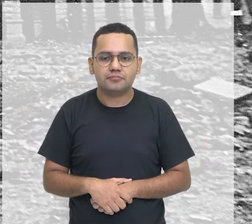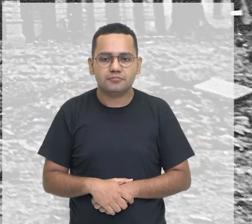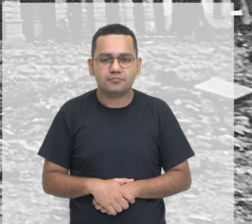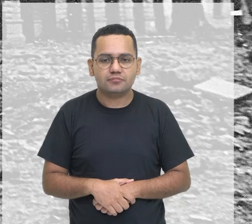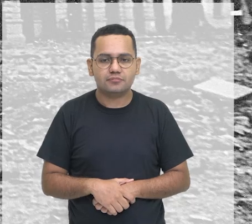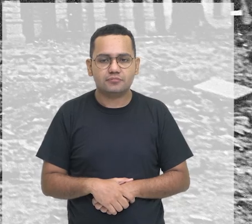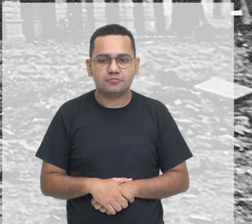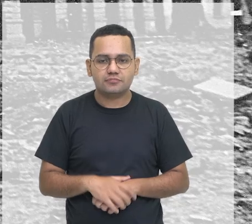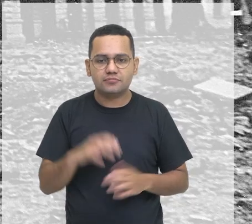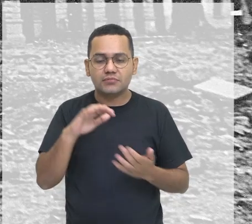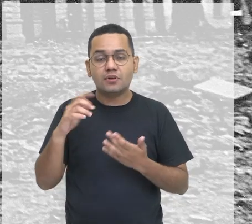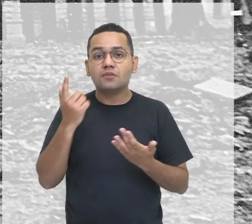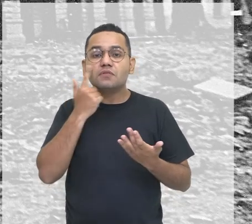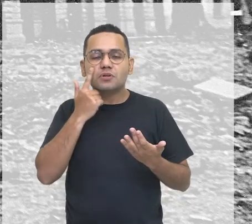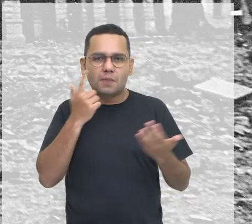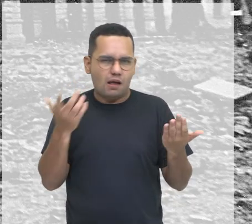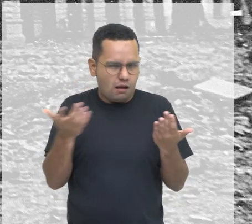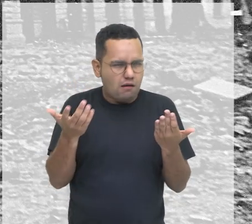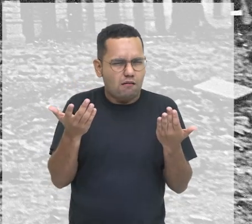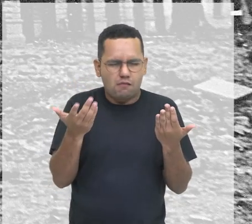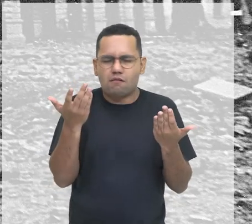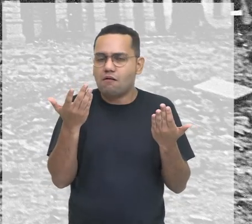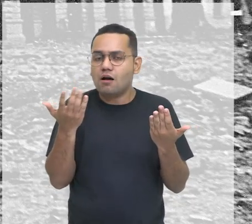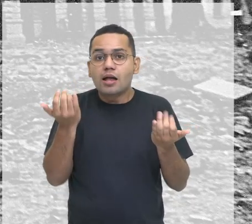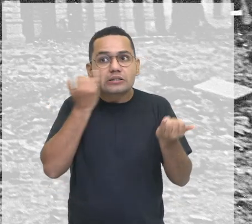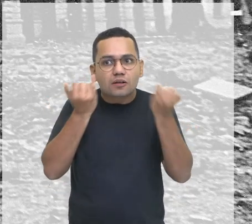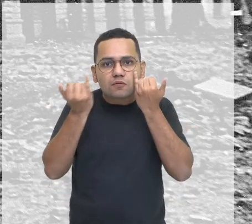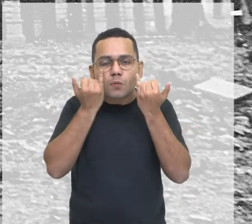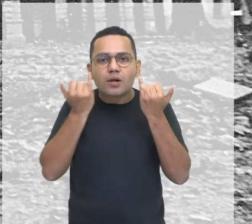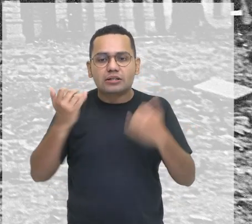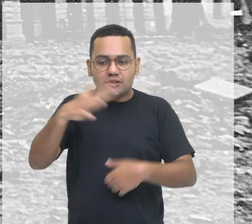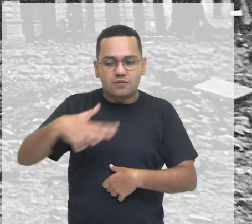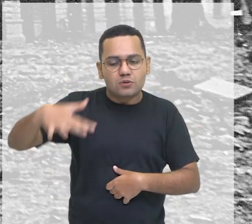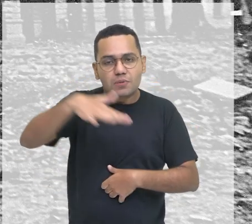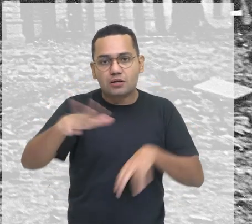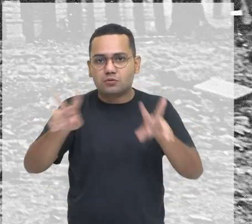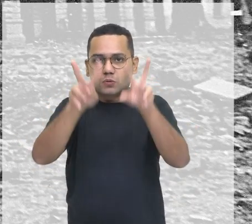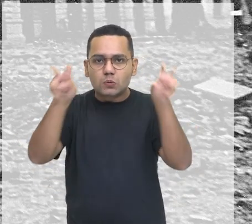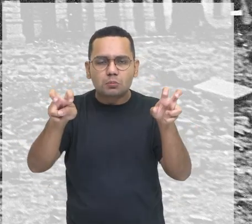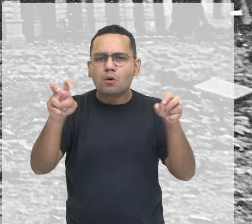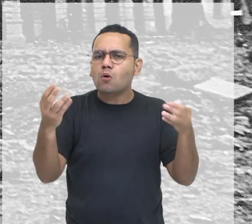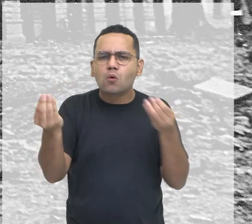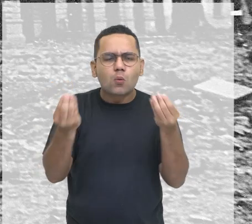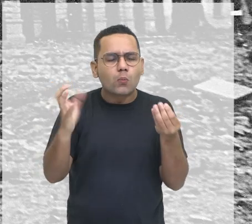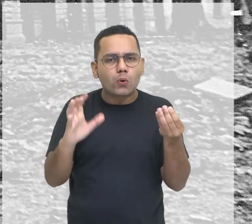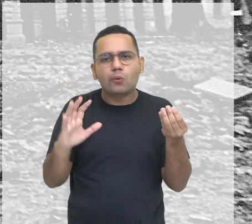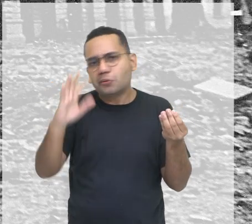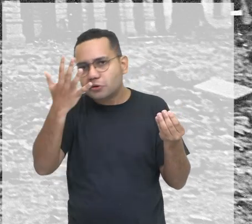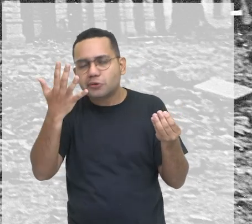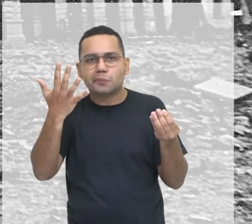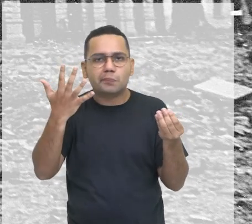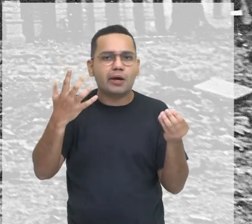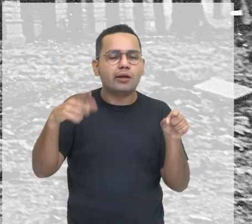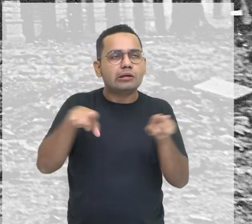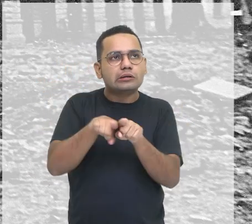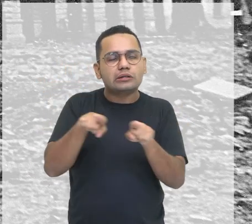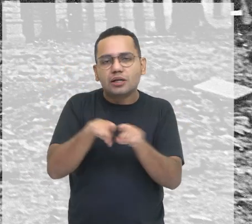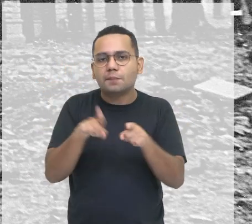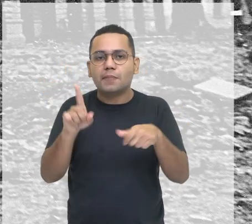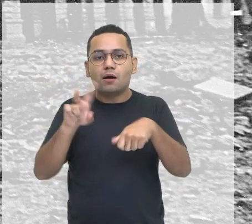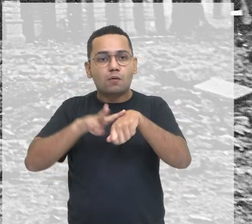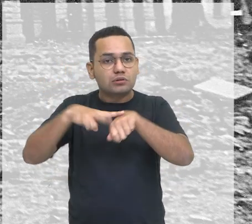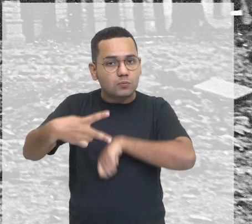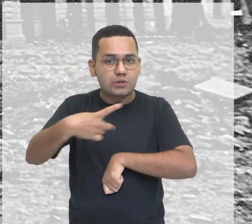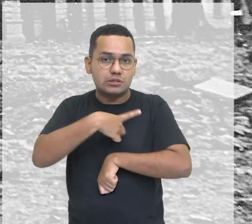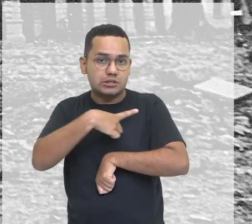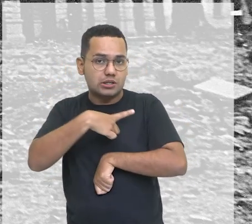a analisar, a entender os nuances desse conflito, quais as causas e, principalmente, quais as consequências